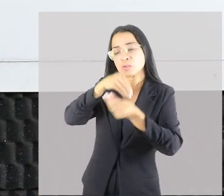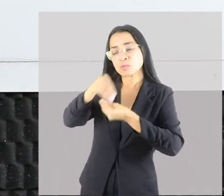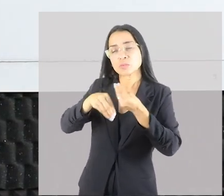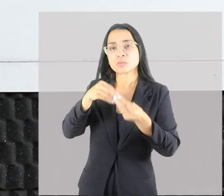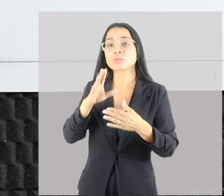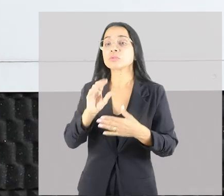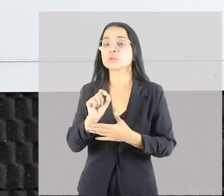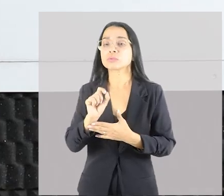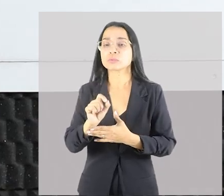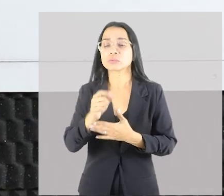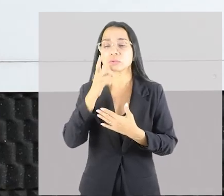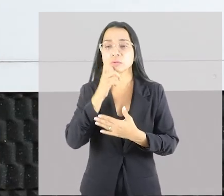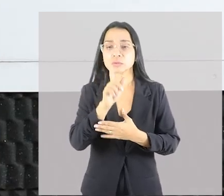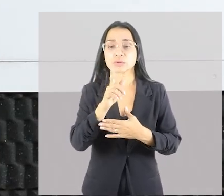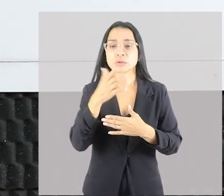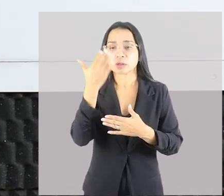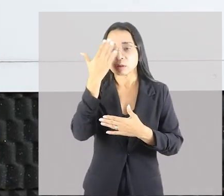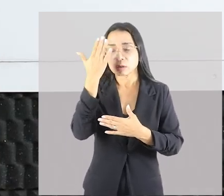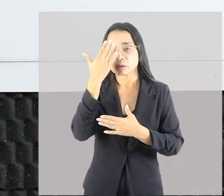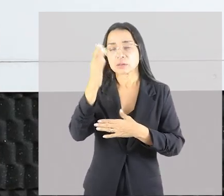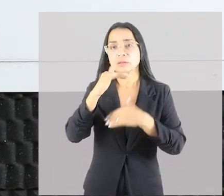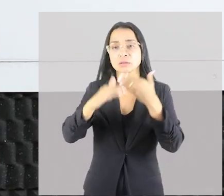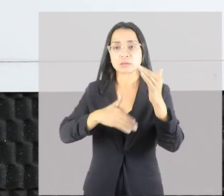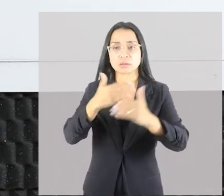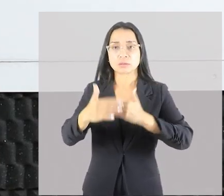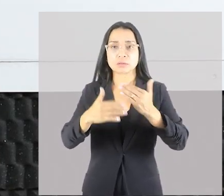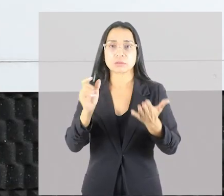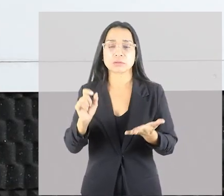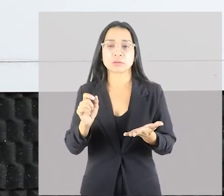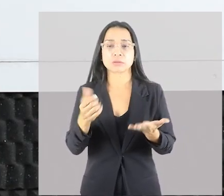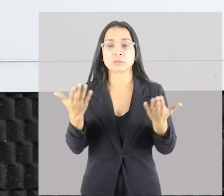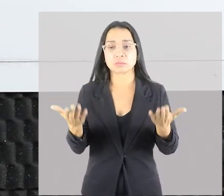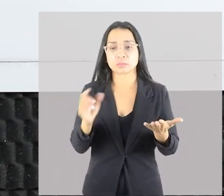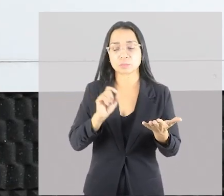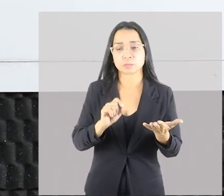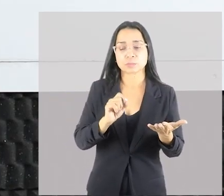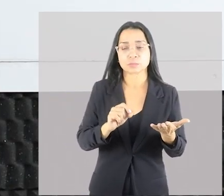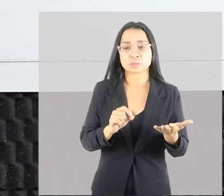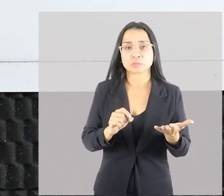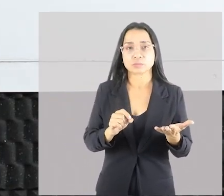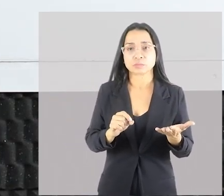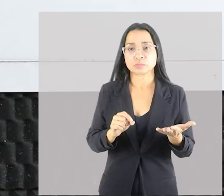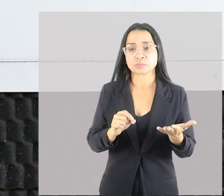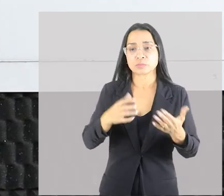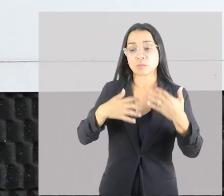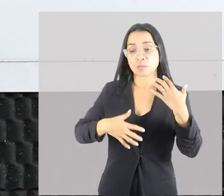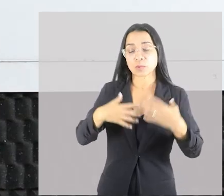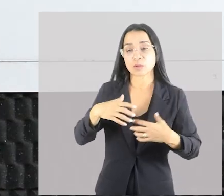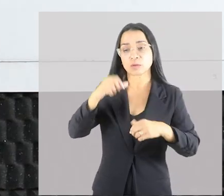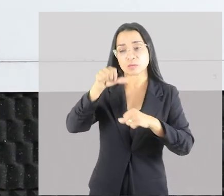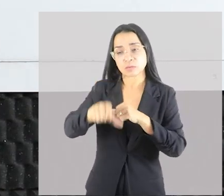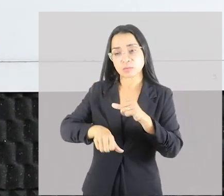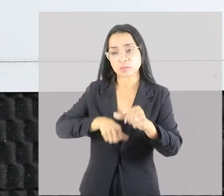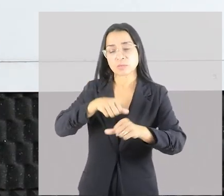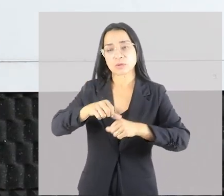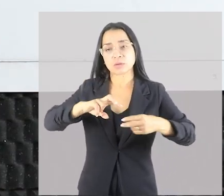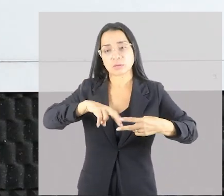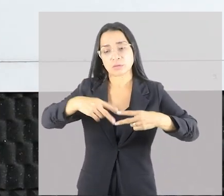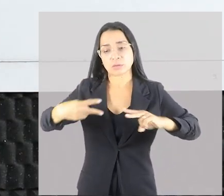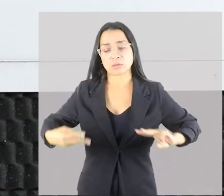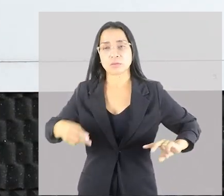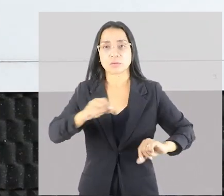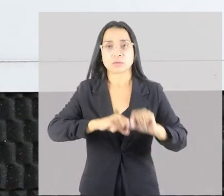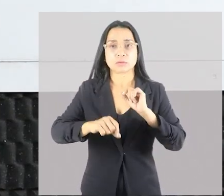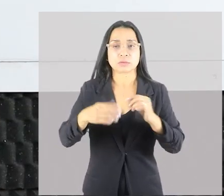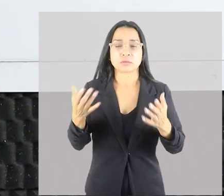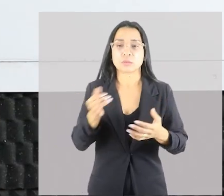para conseguir entender esses processos, tá certo? Portanto, esse organismo geneticamente modificado, tá?